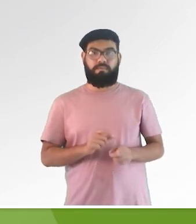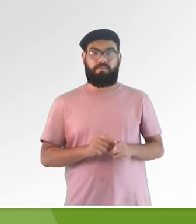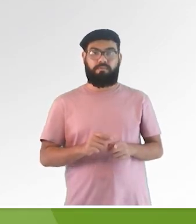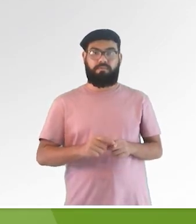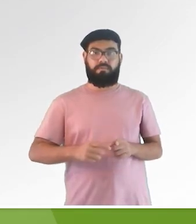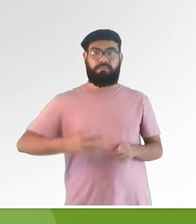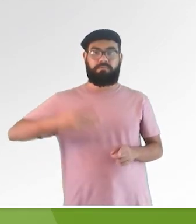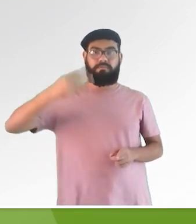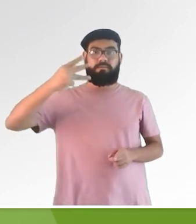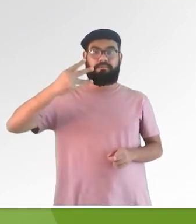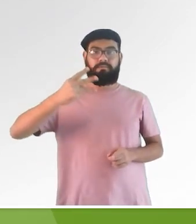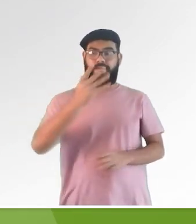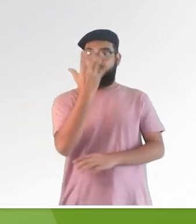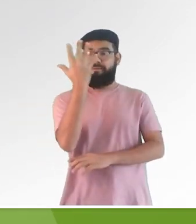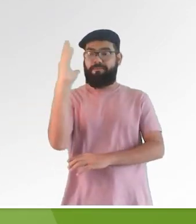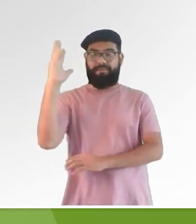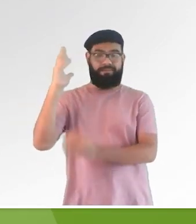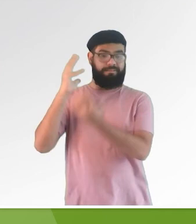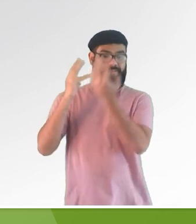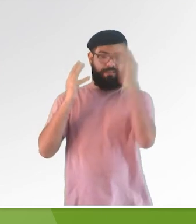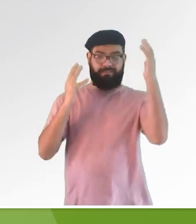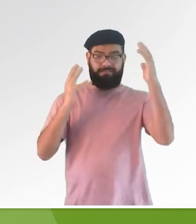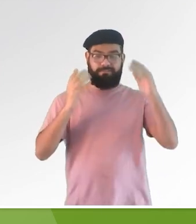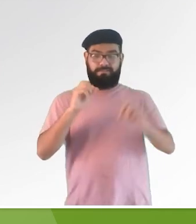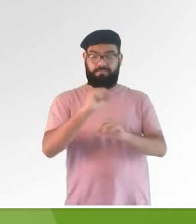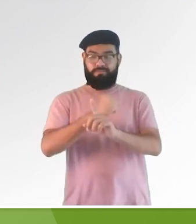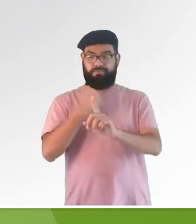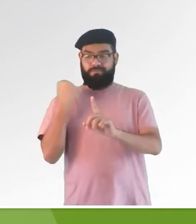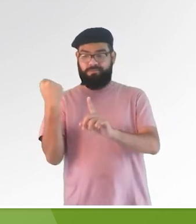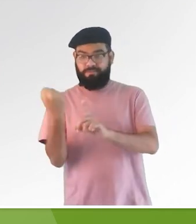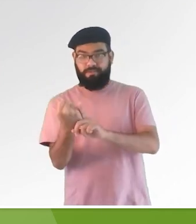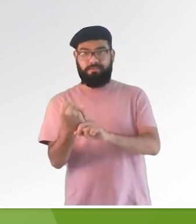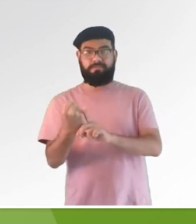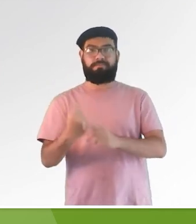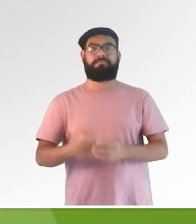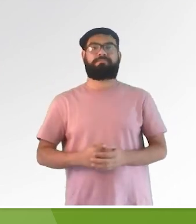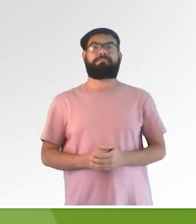Unidade 3, Ambiente e Sociedade.